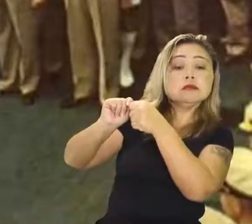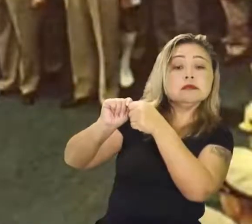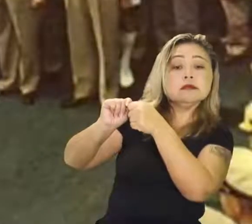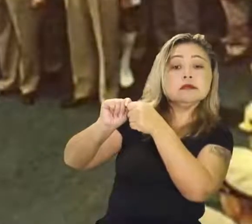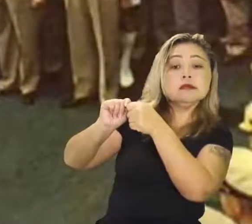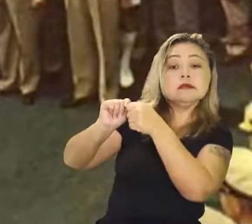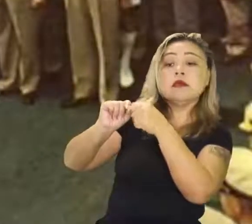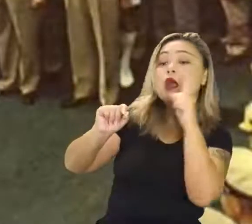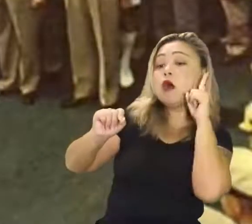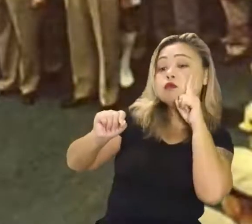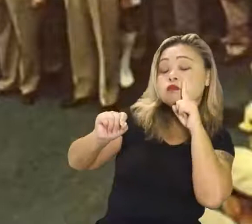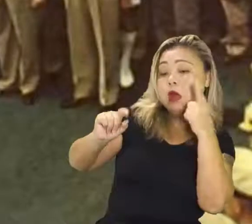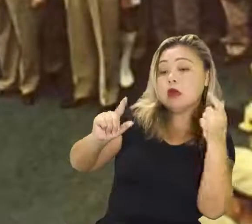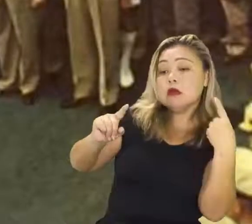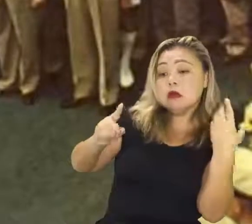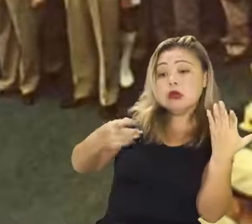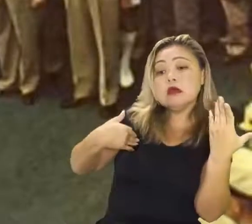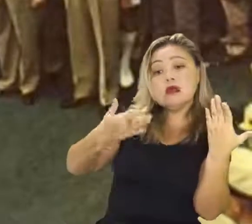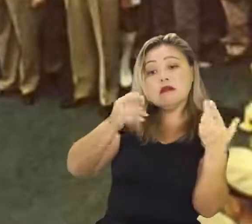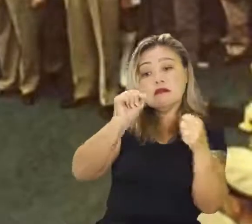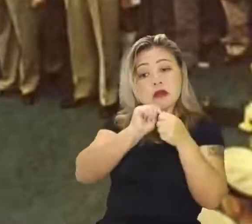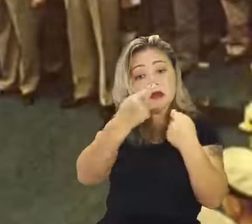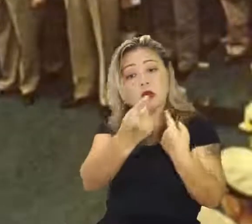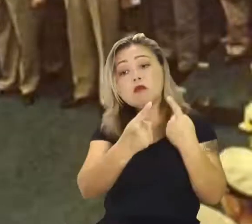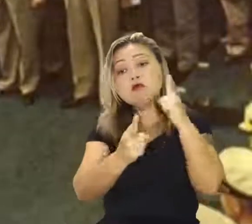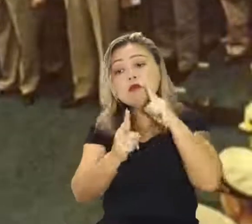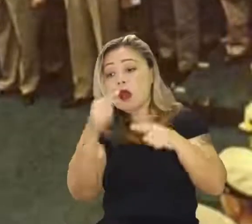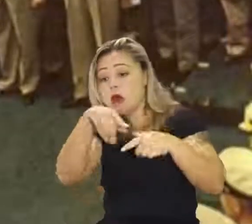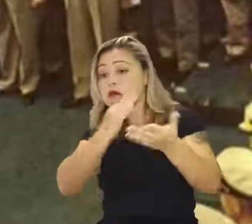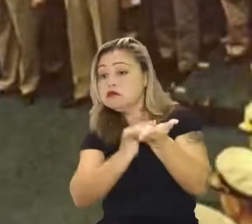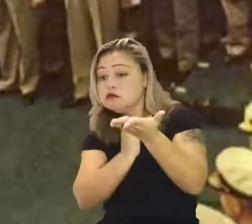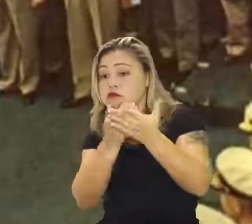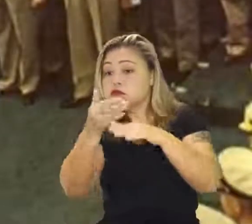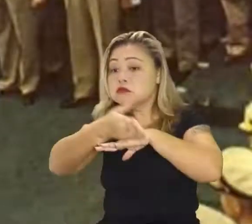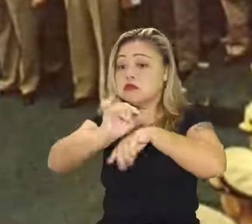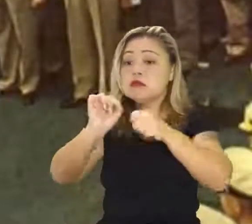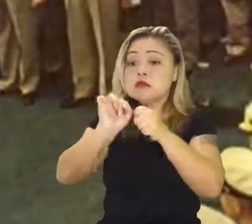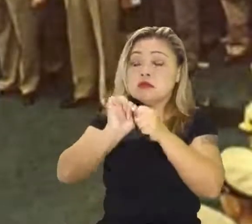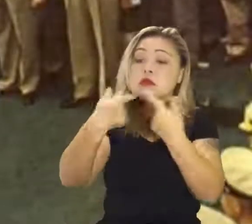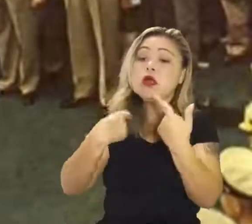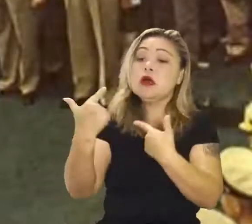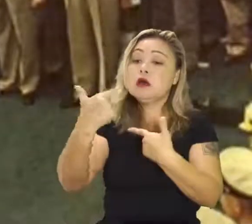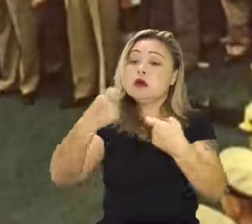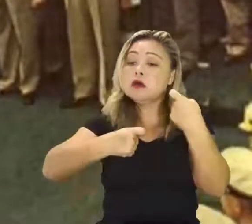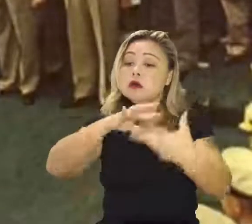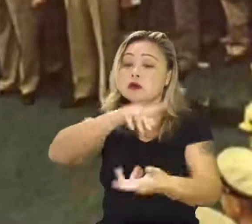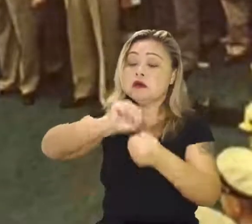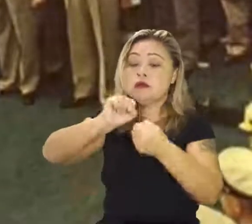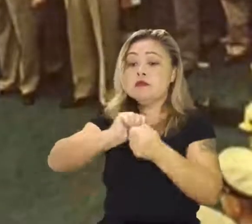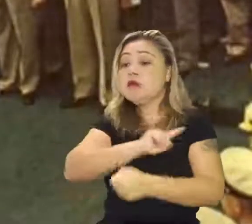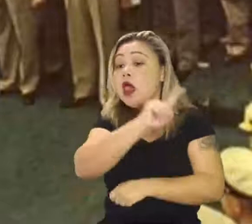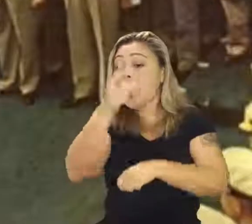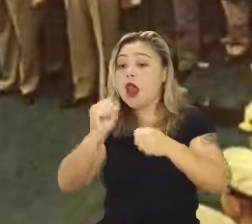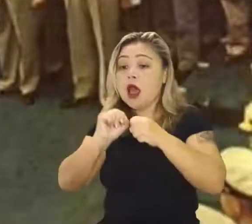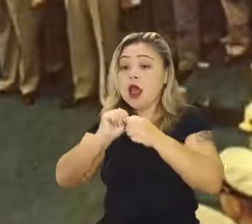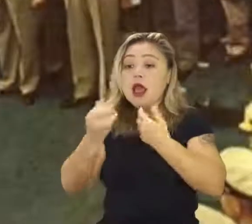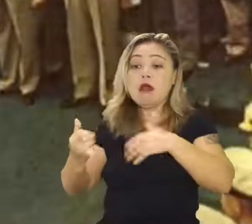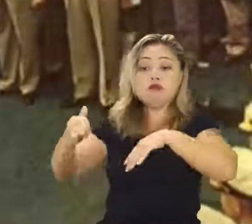os Estados Unidos entrar na Segunda Guerra Mundial, com um ataque à base norte-americana de Pearl Harbor.